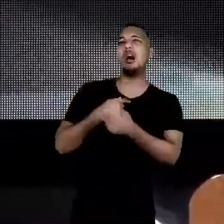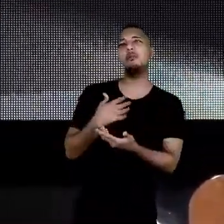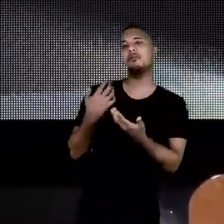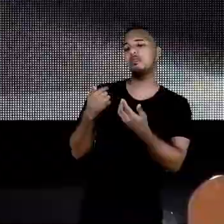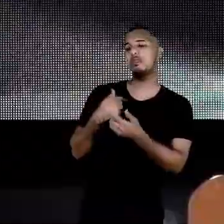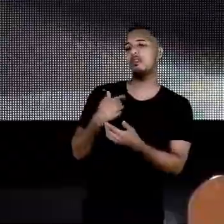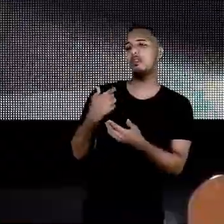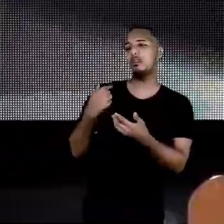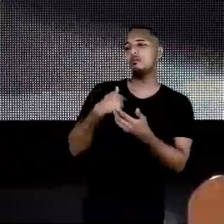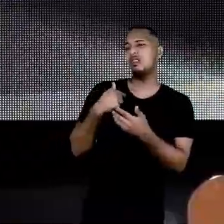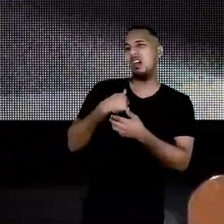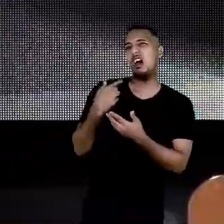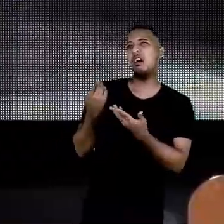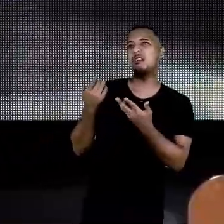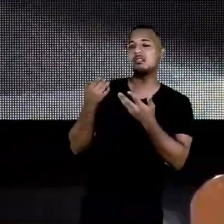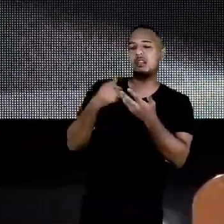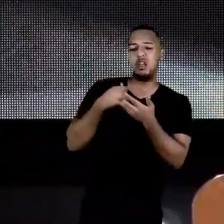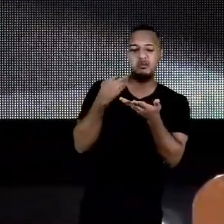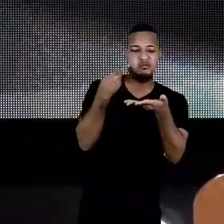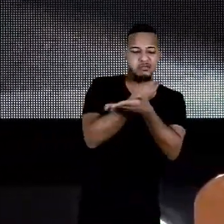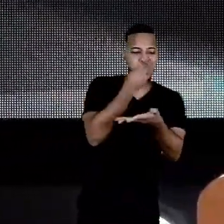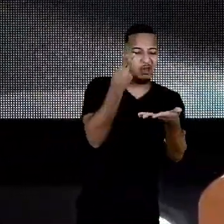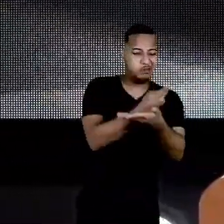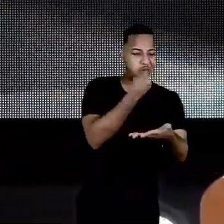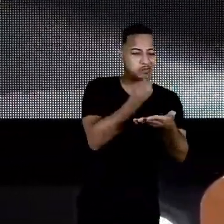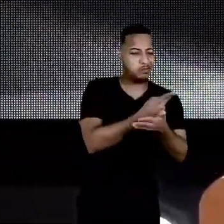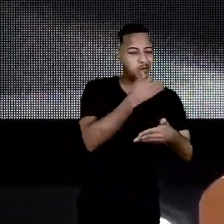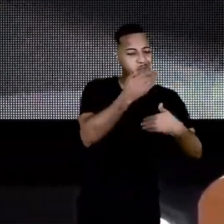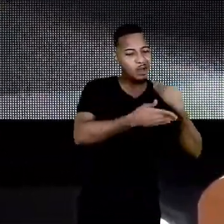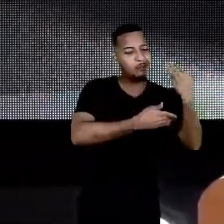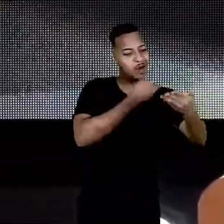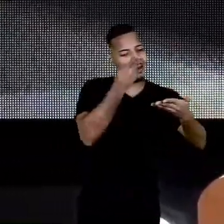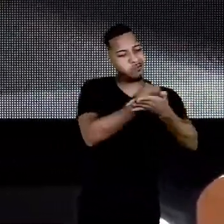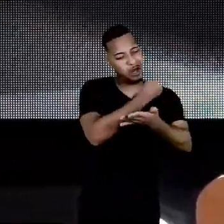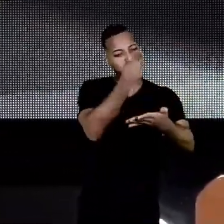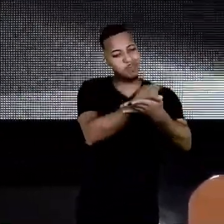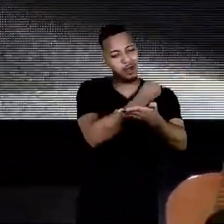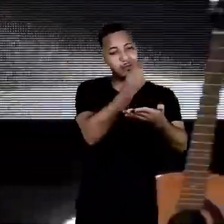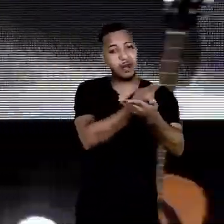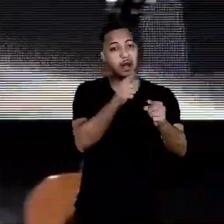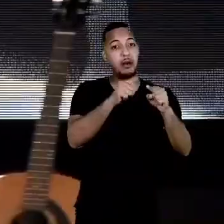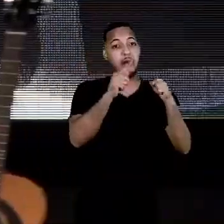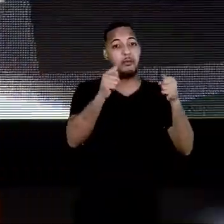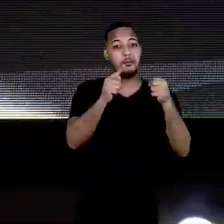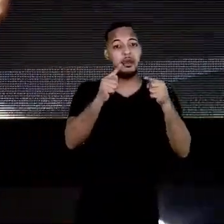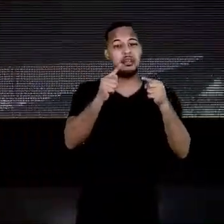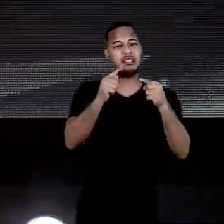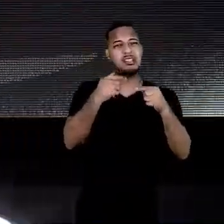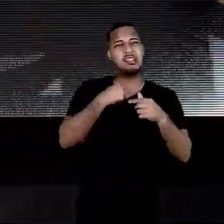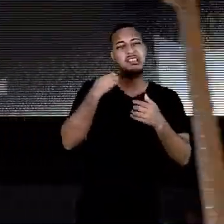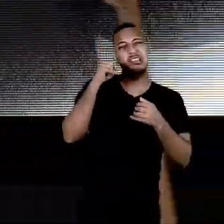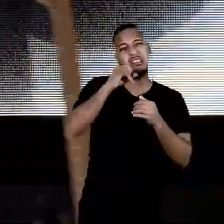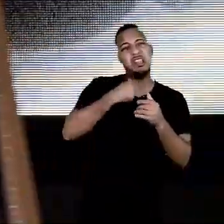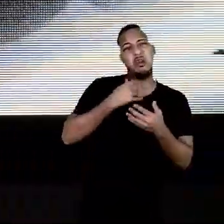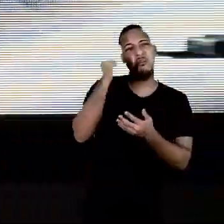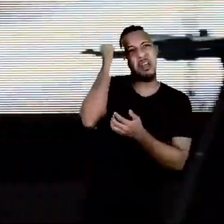quiser, Deus vai me perdoar. Mas escuta uma coisa, vai chegar uma hora que a porta vai fechar.